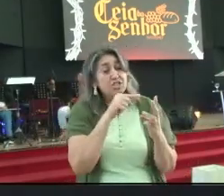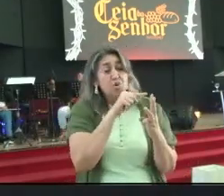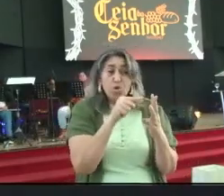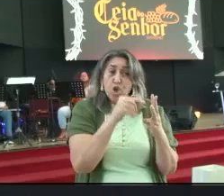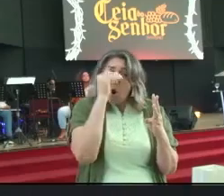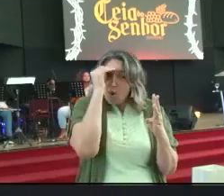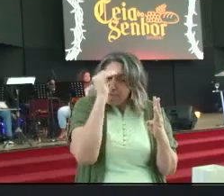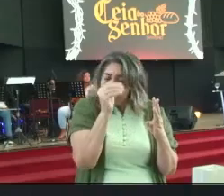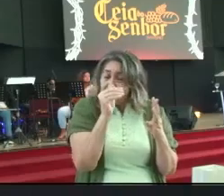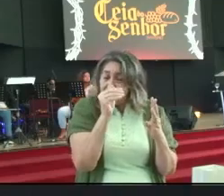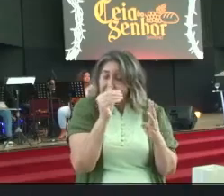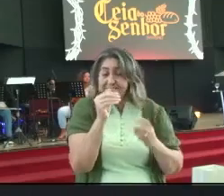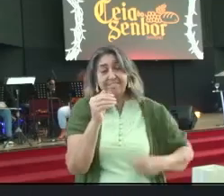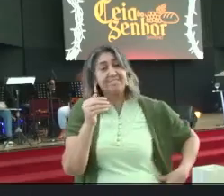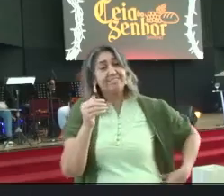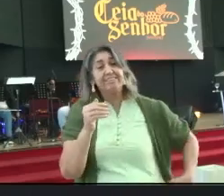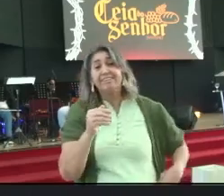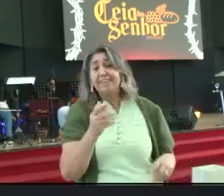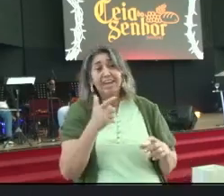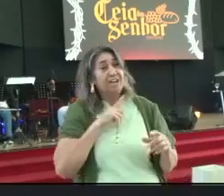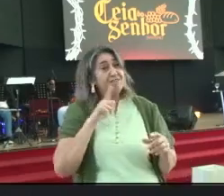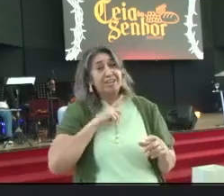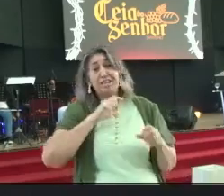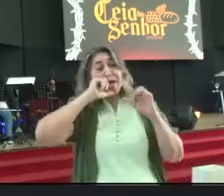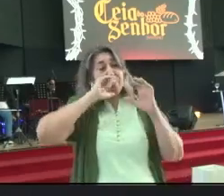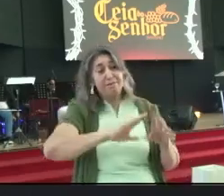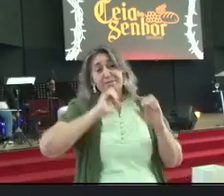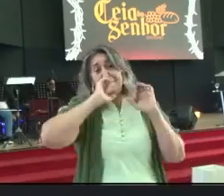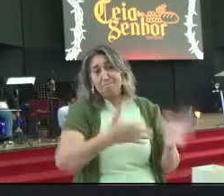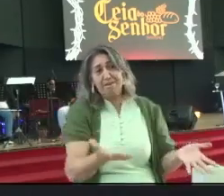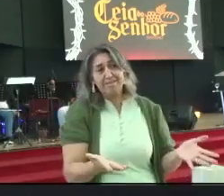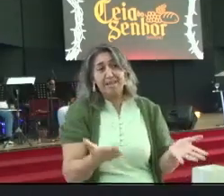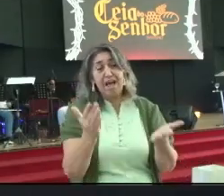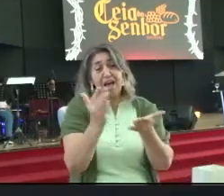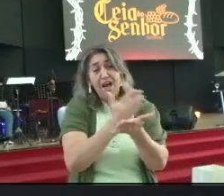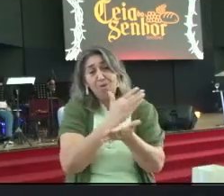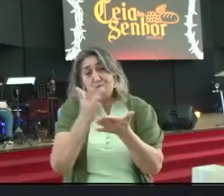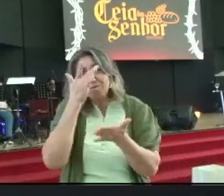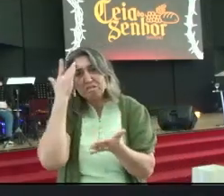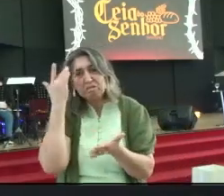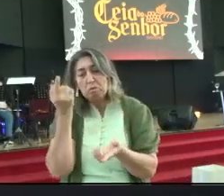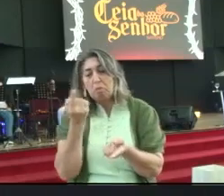Por que que Deus não prospera algumas pessoas?